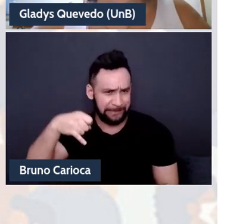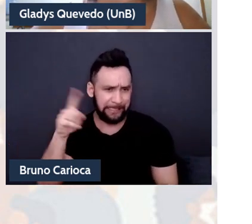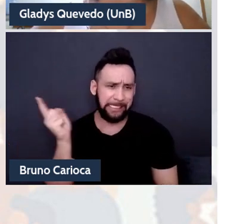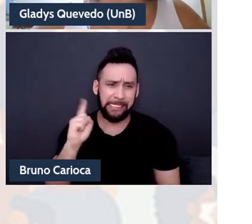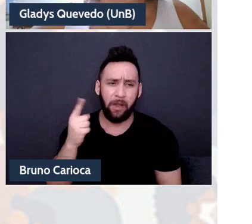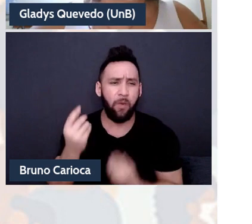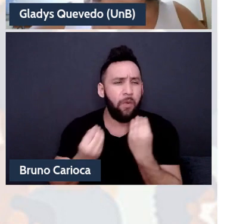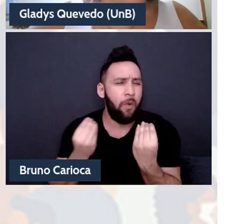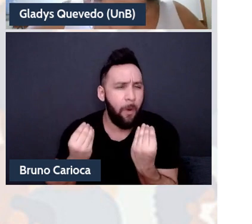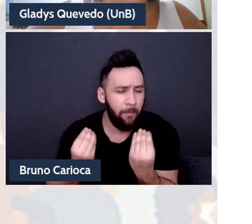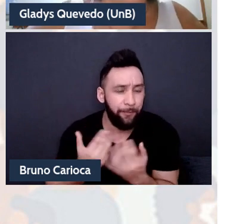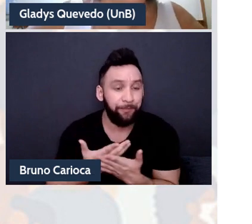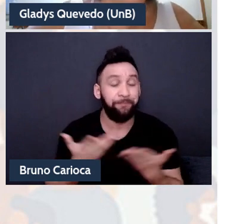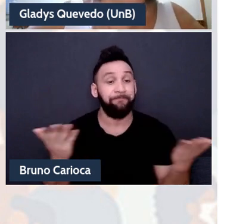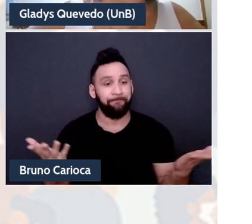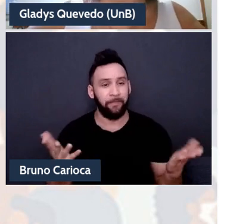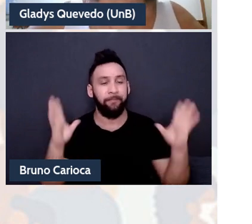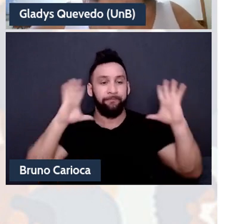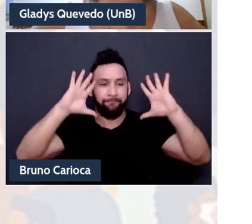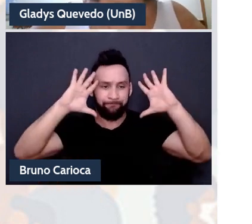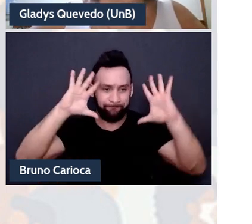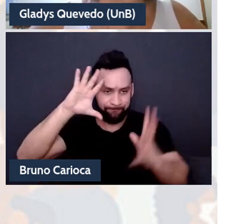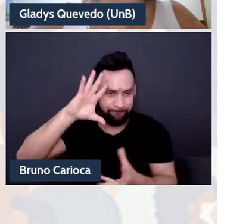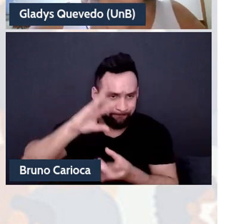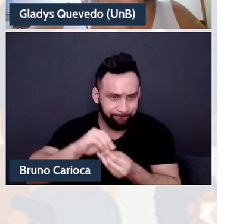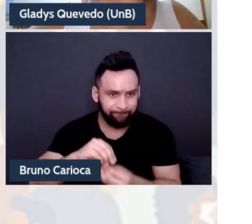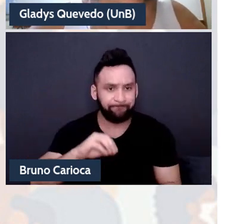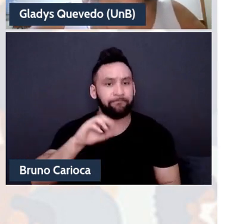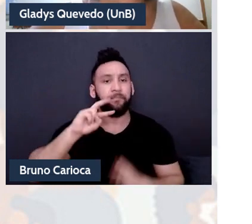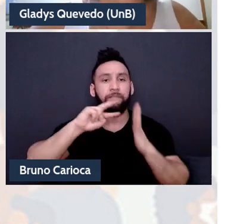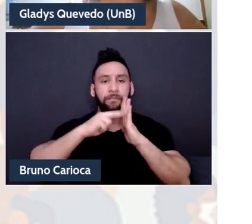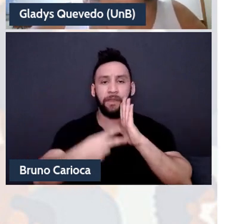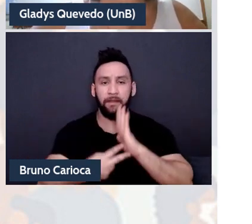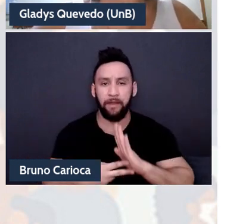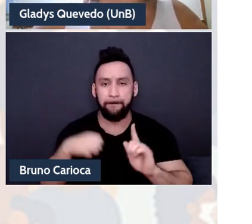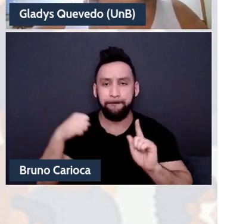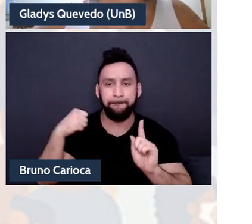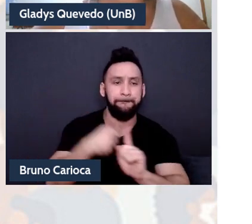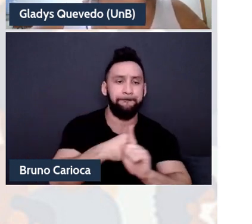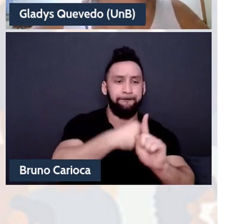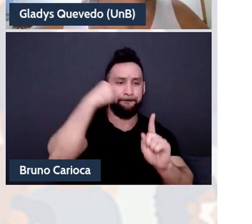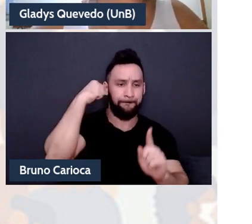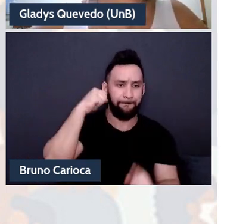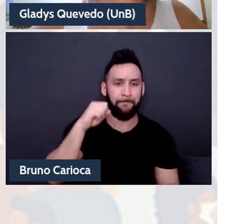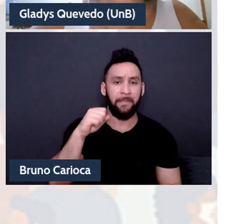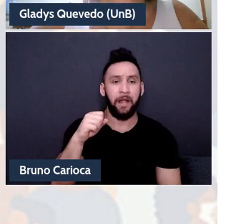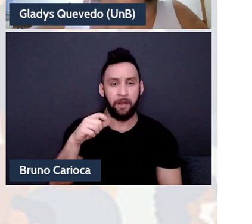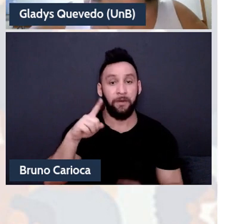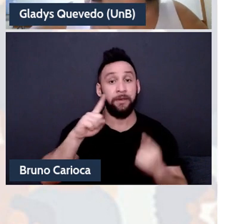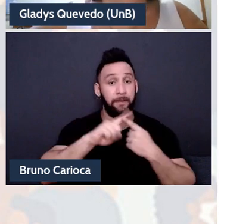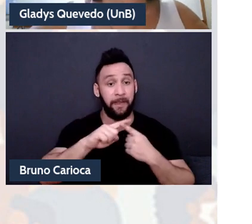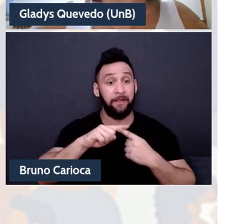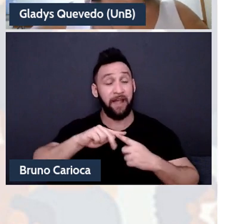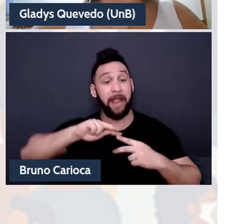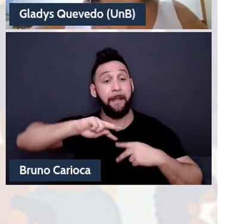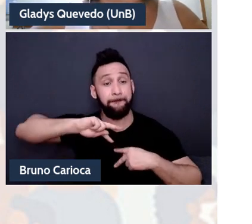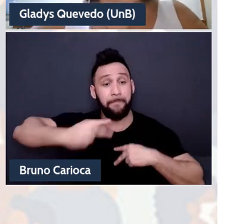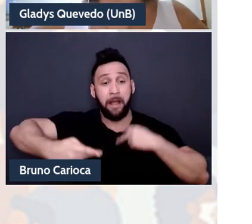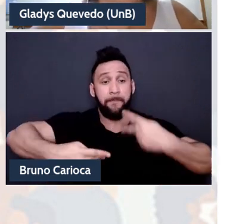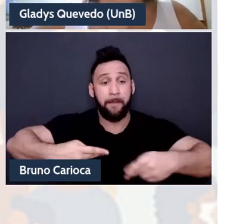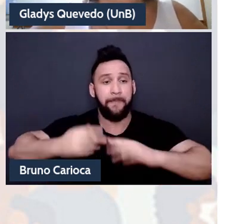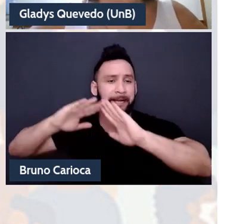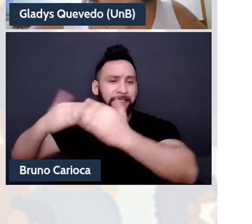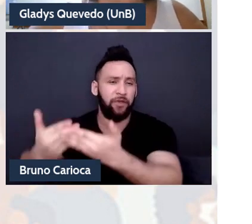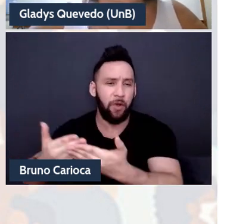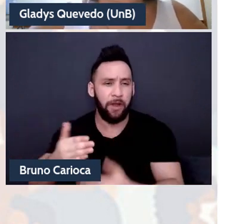o meu objetivo é discorrer brevemente sobre o conceito de impacto ou consequências sociais da avaliação educacional e discutir o